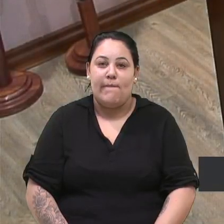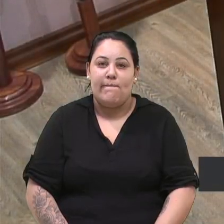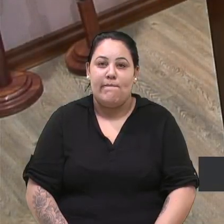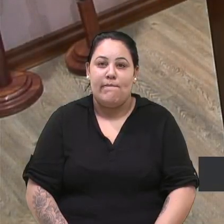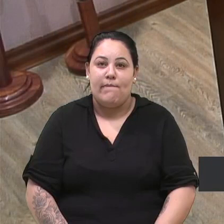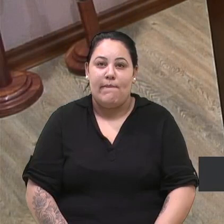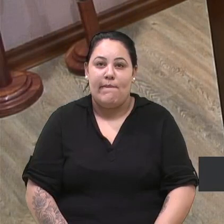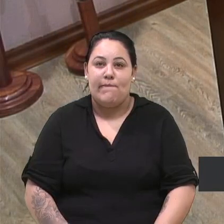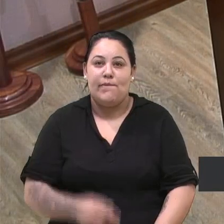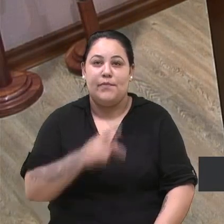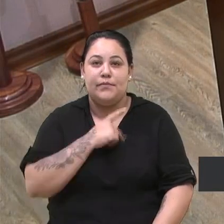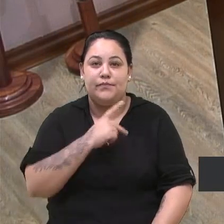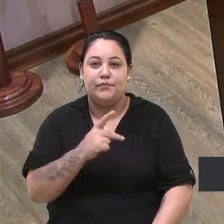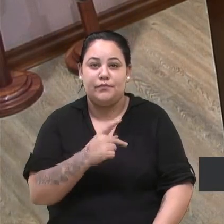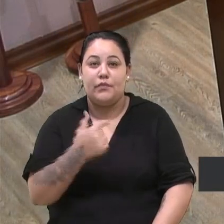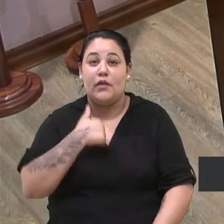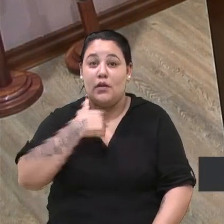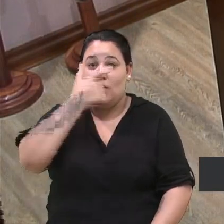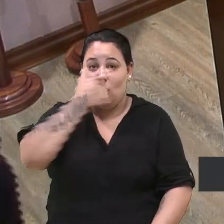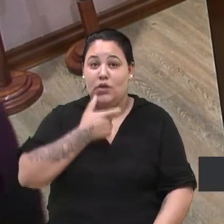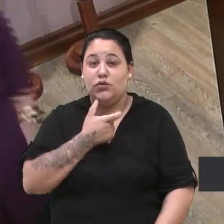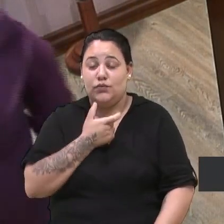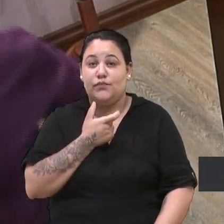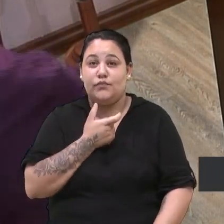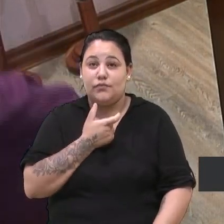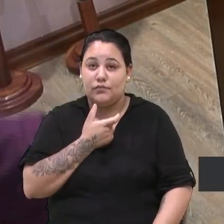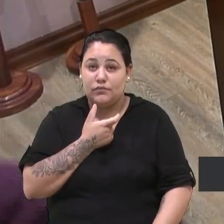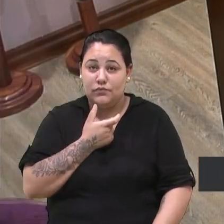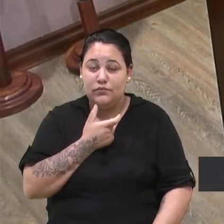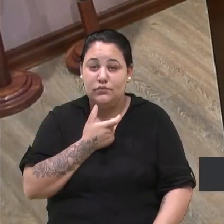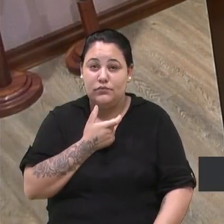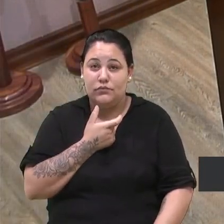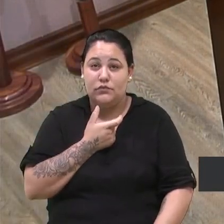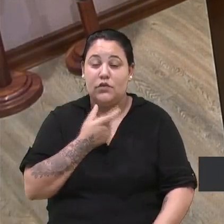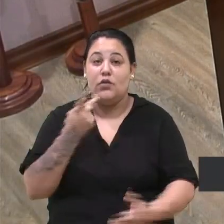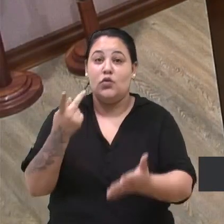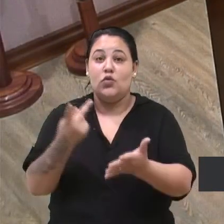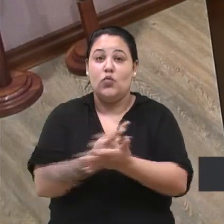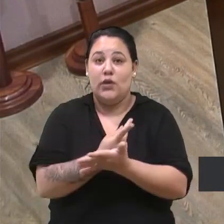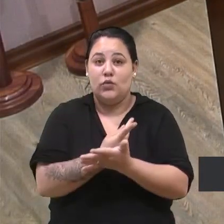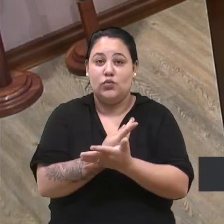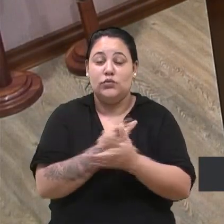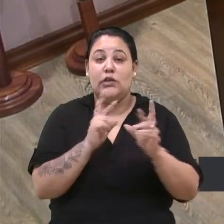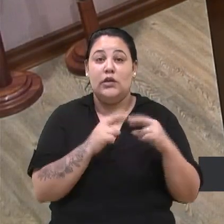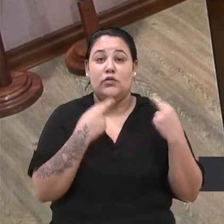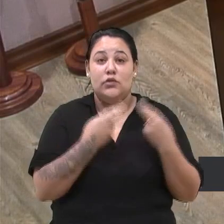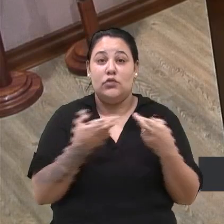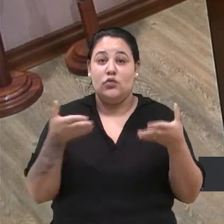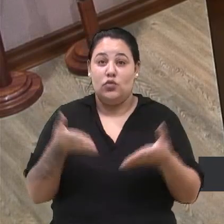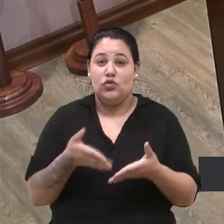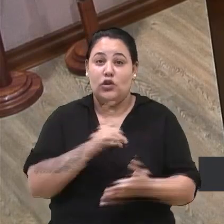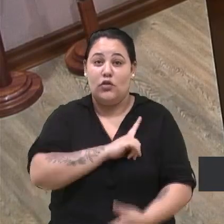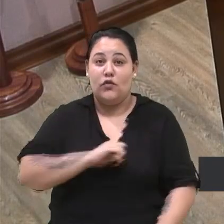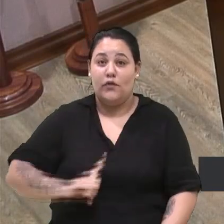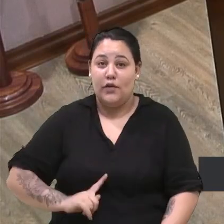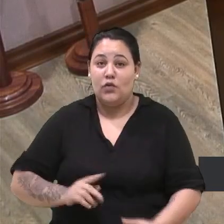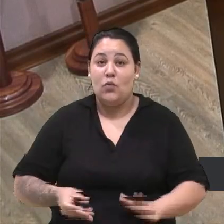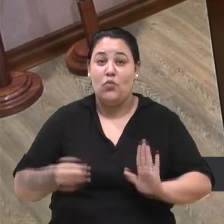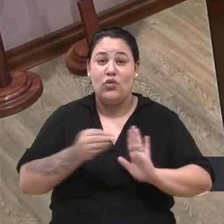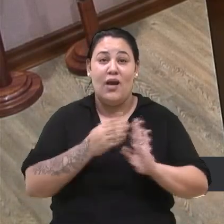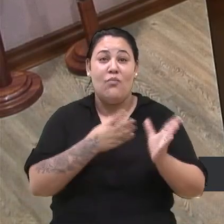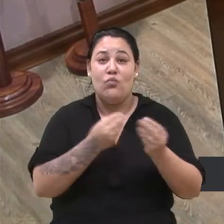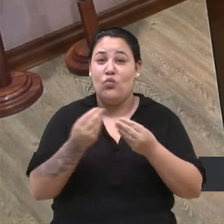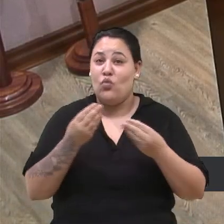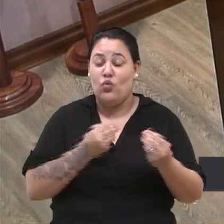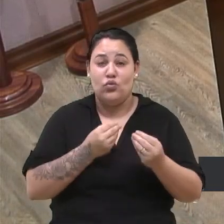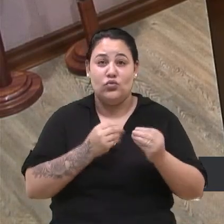Presidente, eu acho que o erro da sessão de hoje é o governo botar muitos projetos bons num único